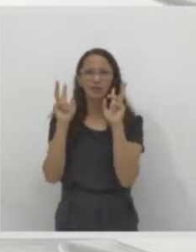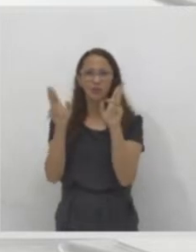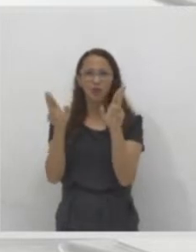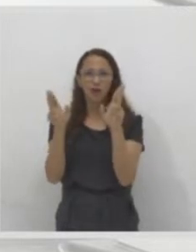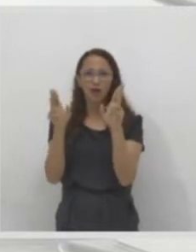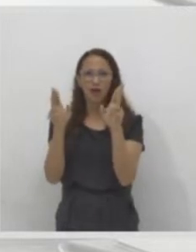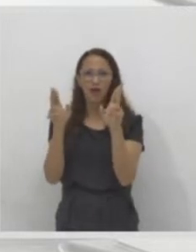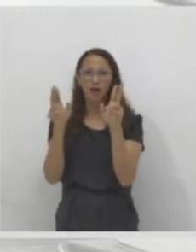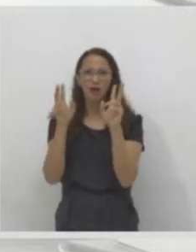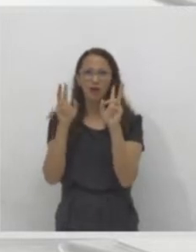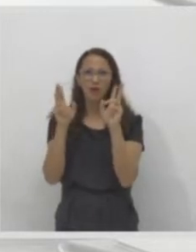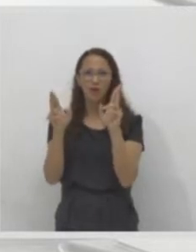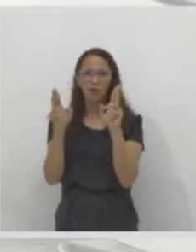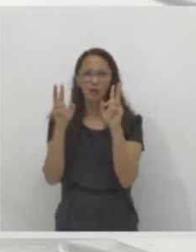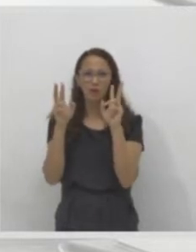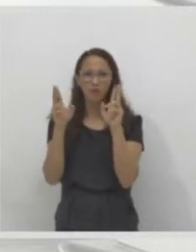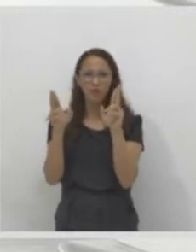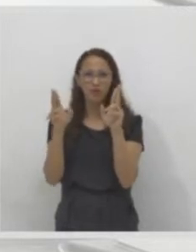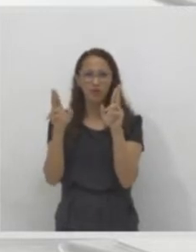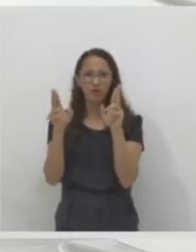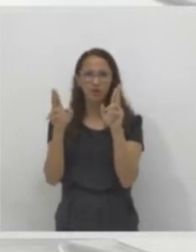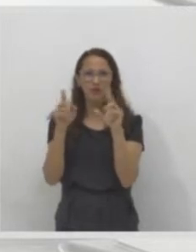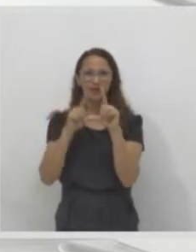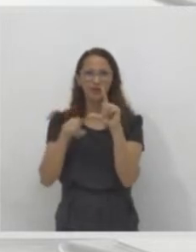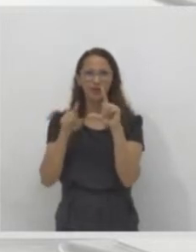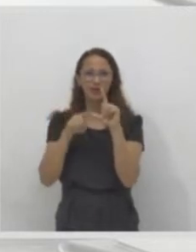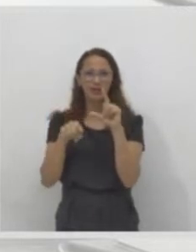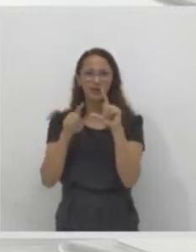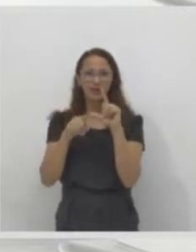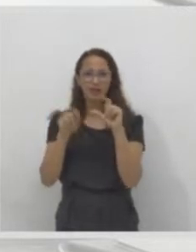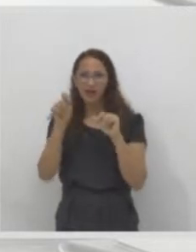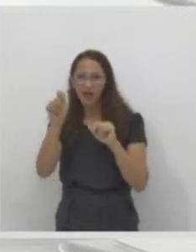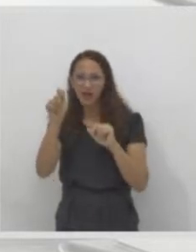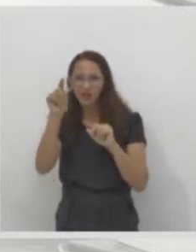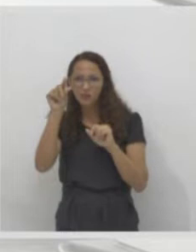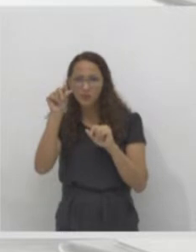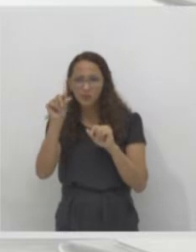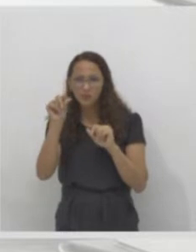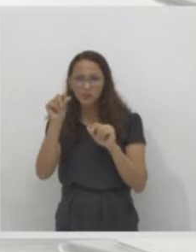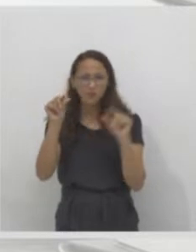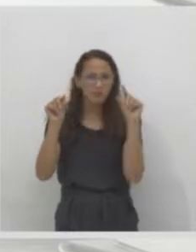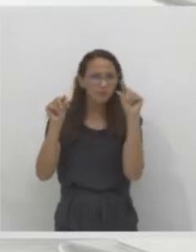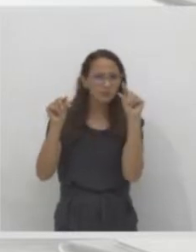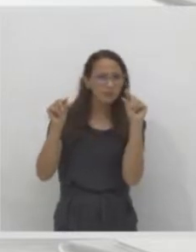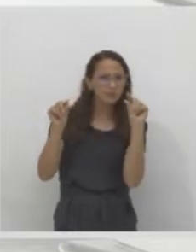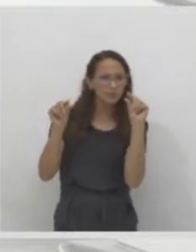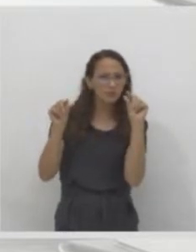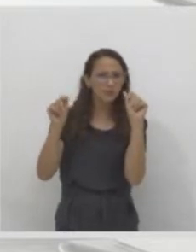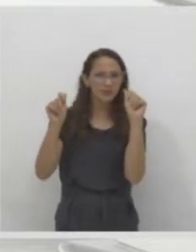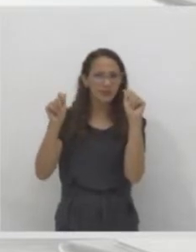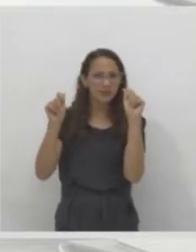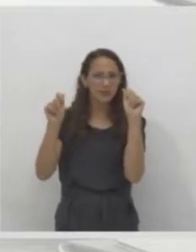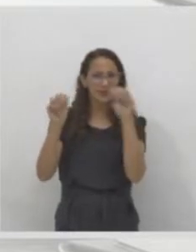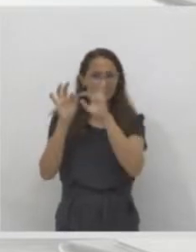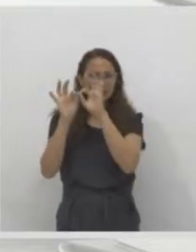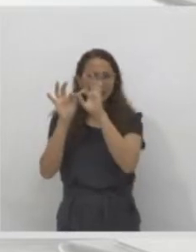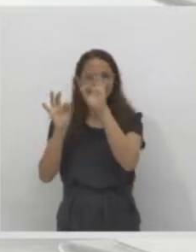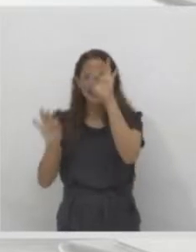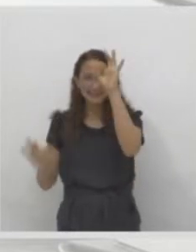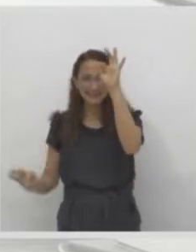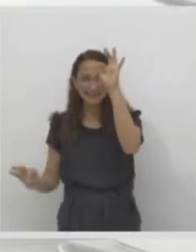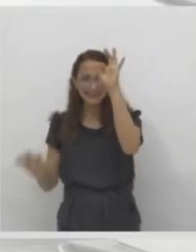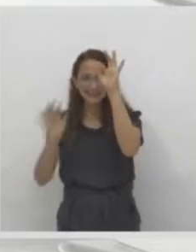Se ela é a mesma letra, possivelmente o número de medida que teremos